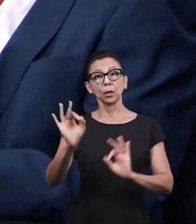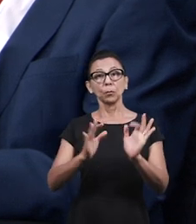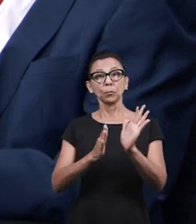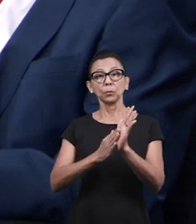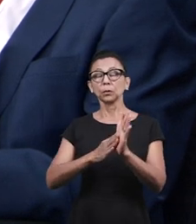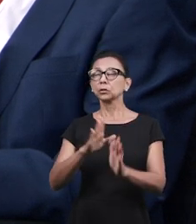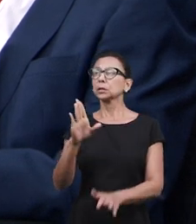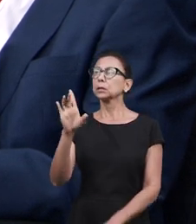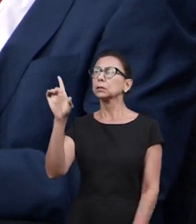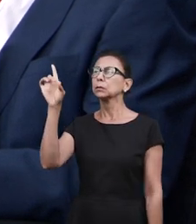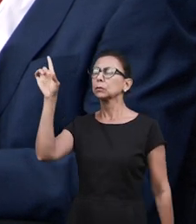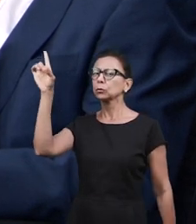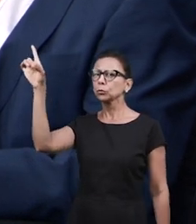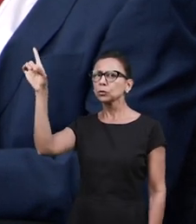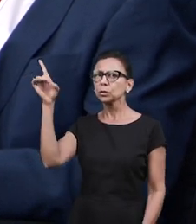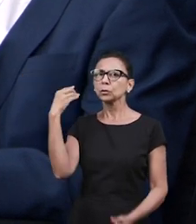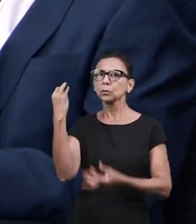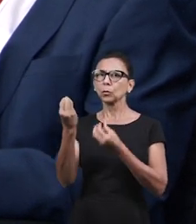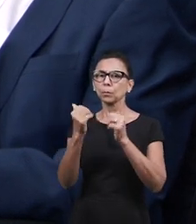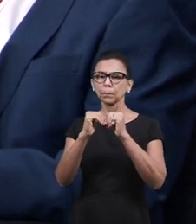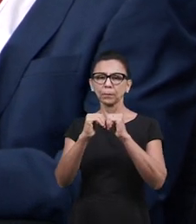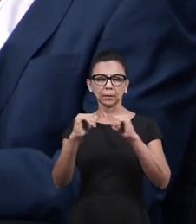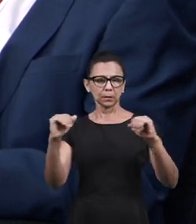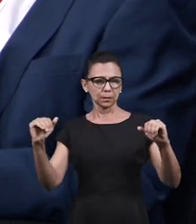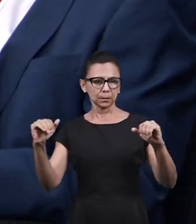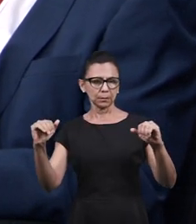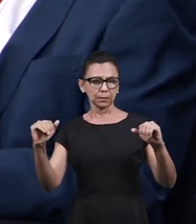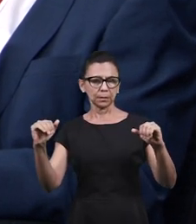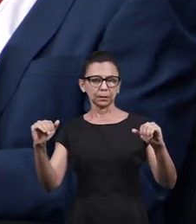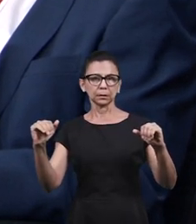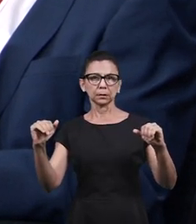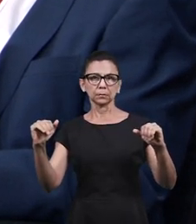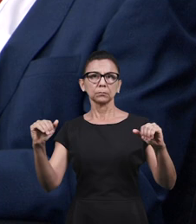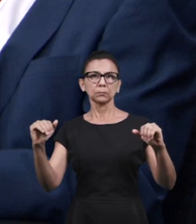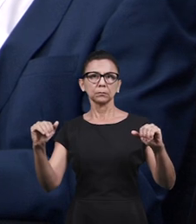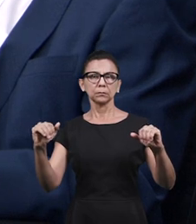de Deus, eu creio que a gente pode separá-lo em